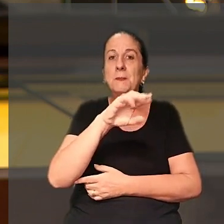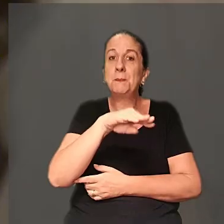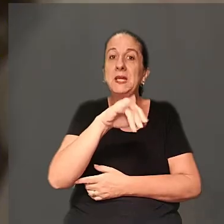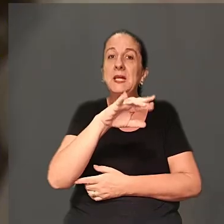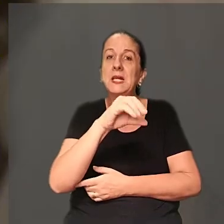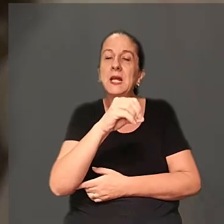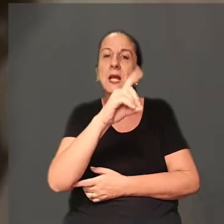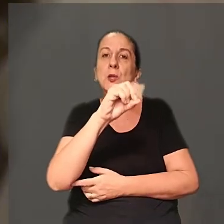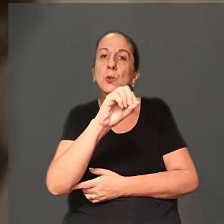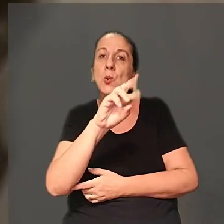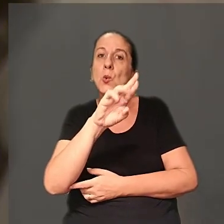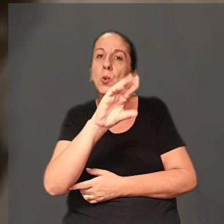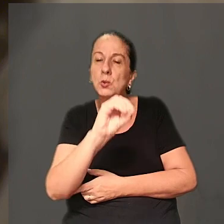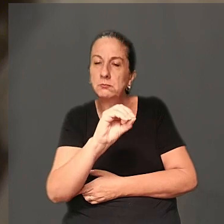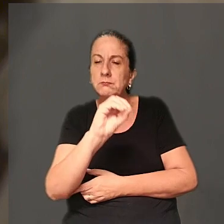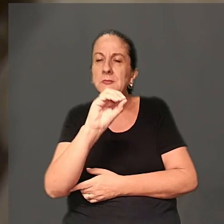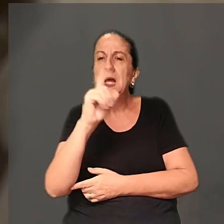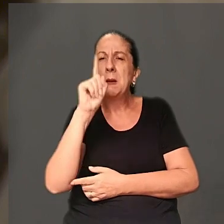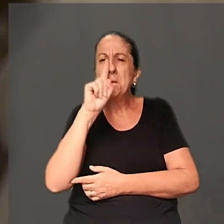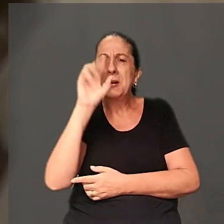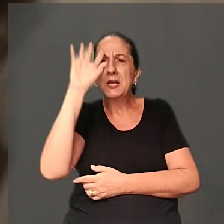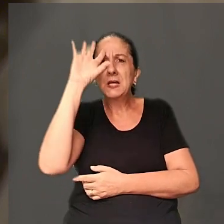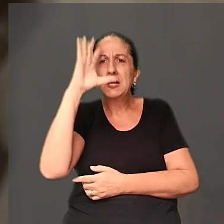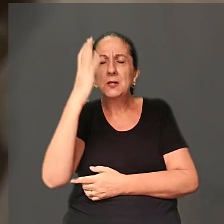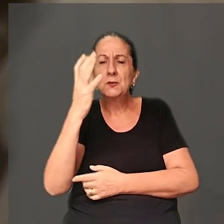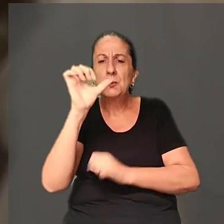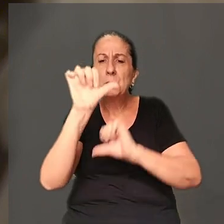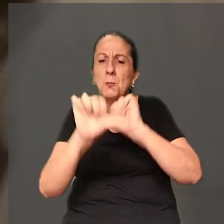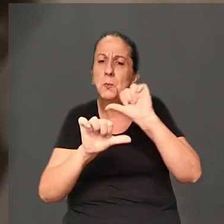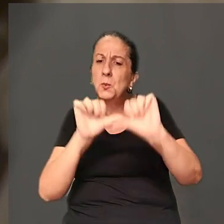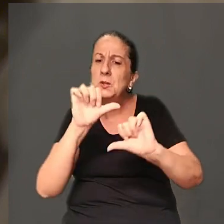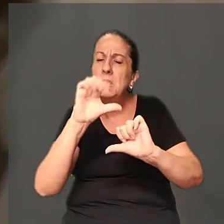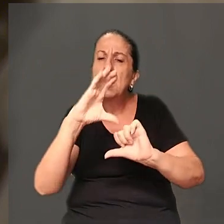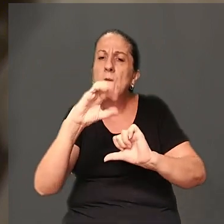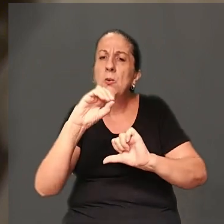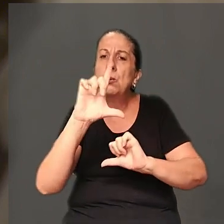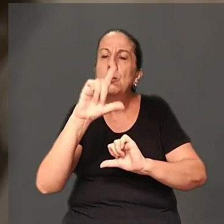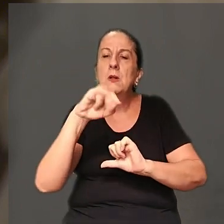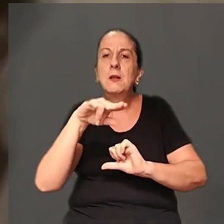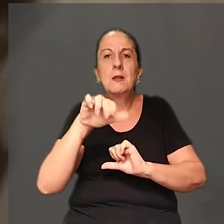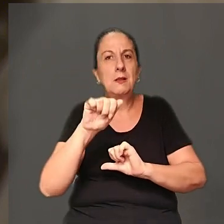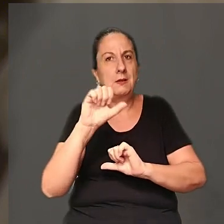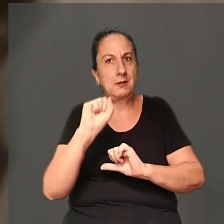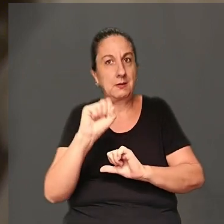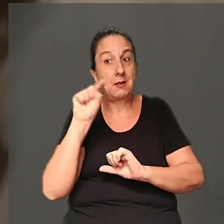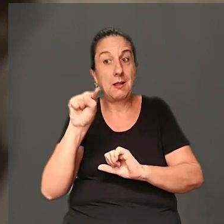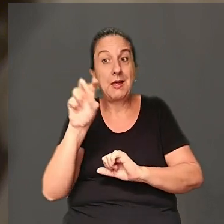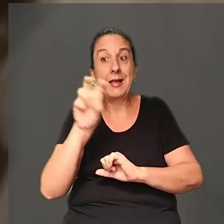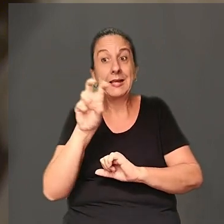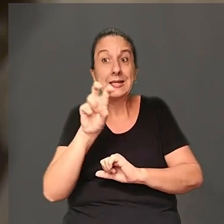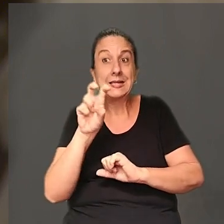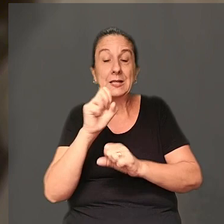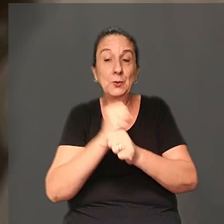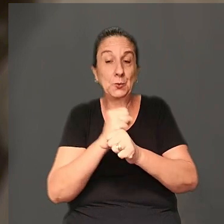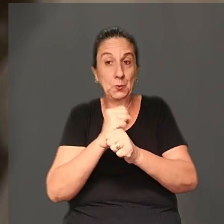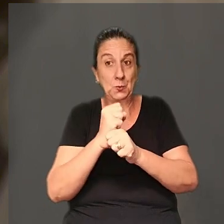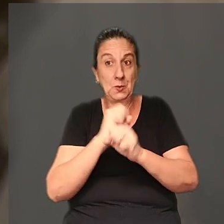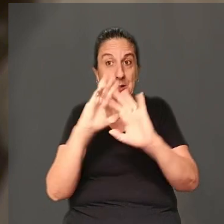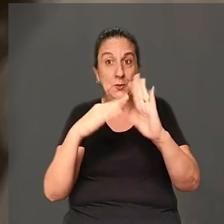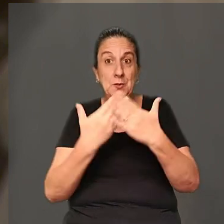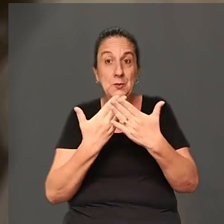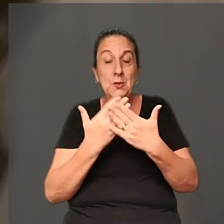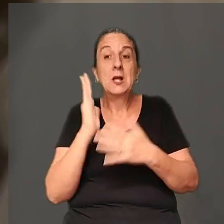Mirador. A minha mãe resolveu que nós tínhamos que mudar para Colinas, porque lá, além de ter o 5º